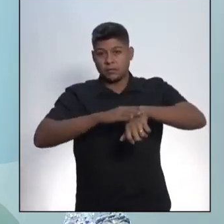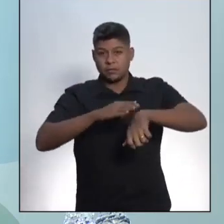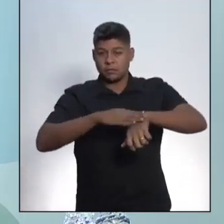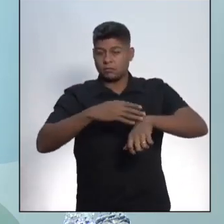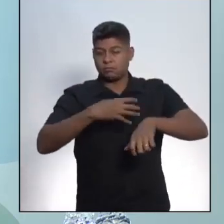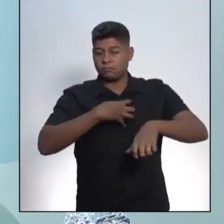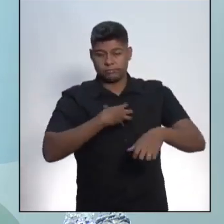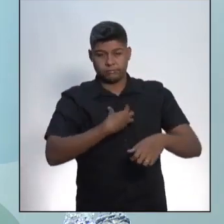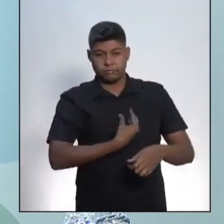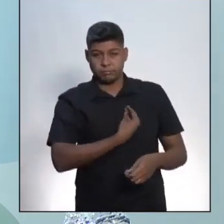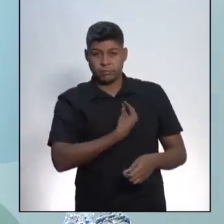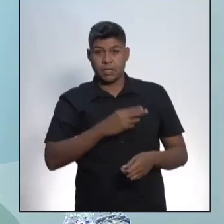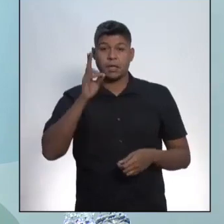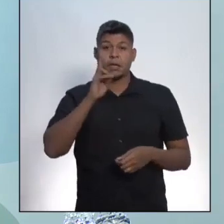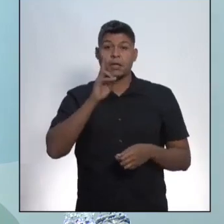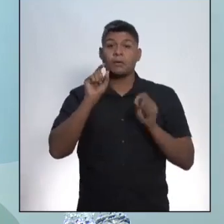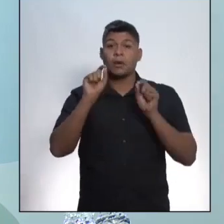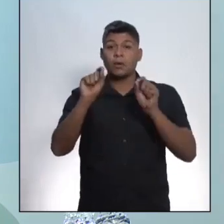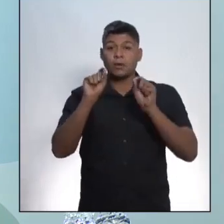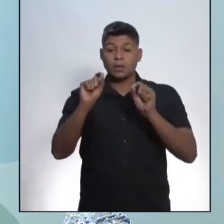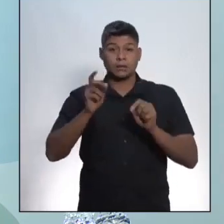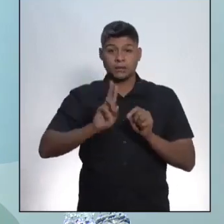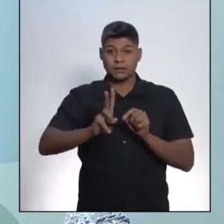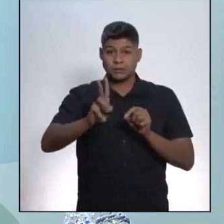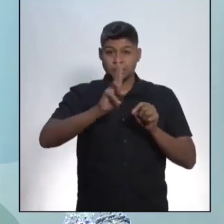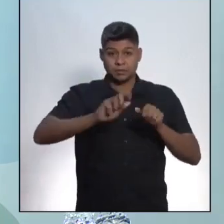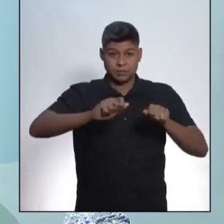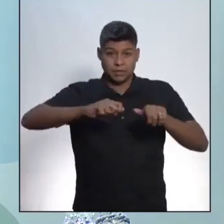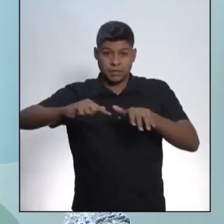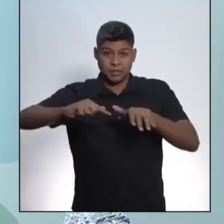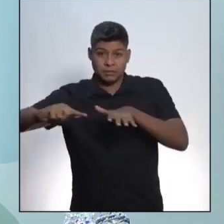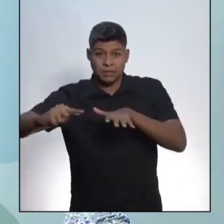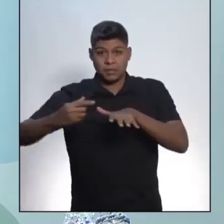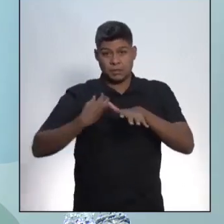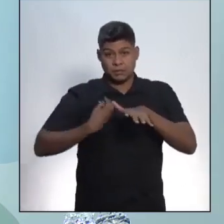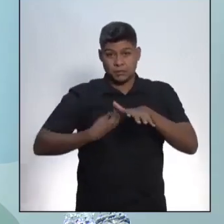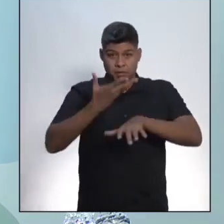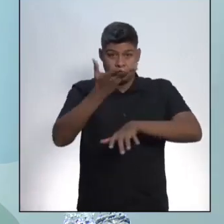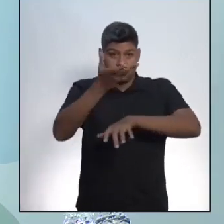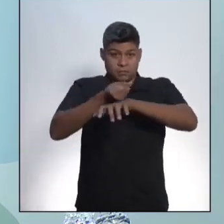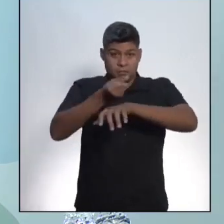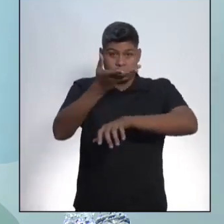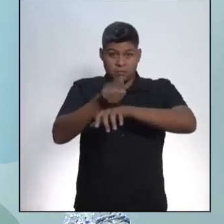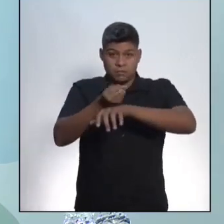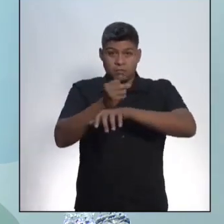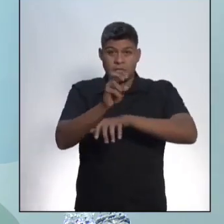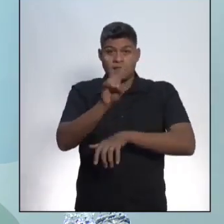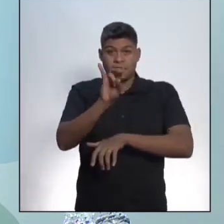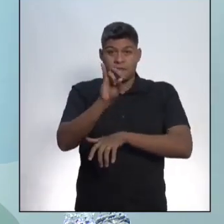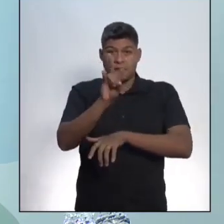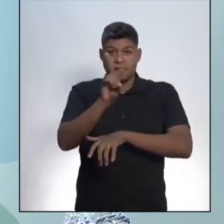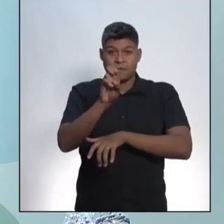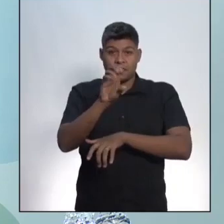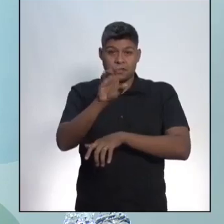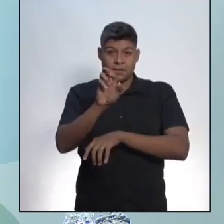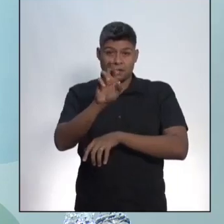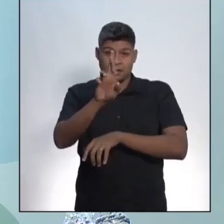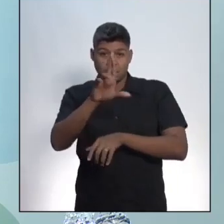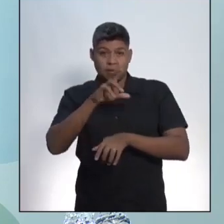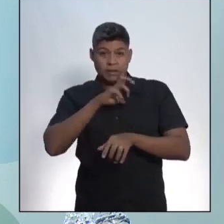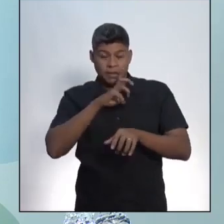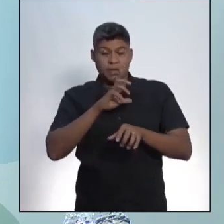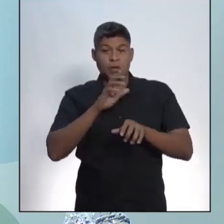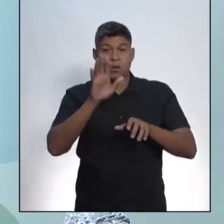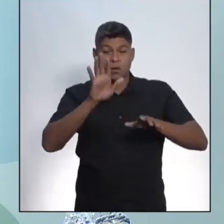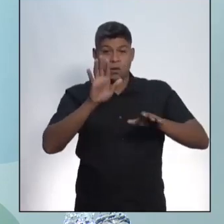atual. Quero lembrar para vocês, eu faço isso toda semana, que a VVC é uma plataforma online que oferece cuidado